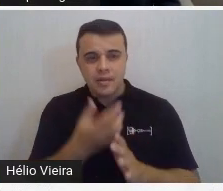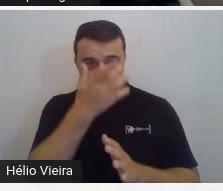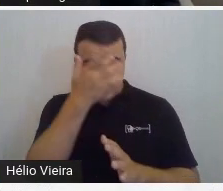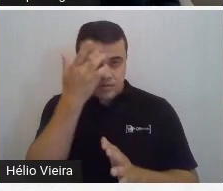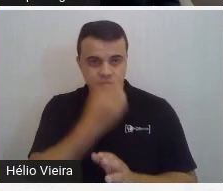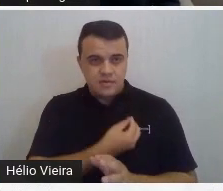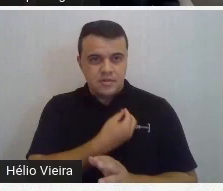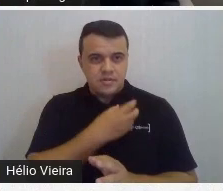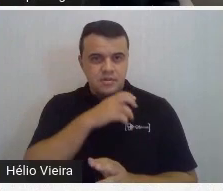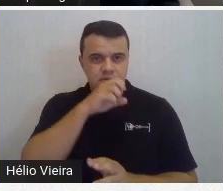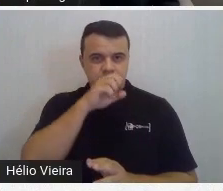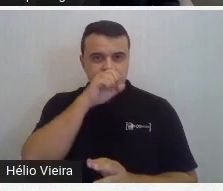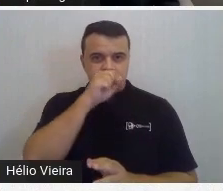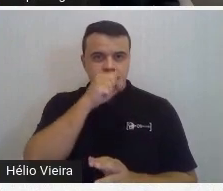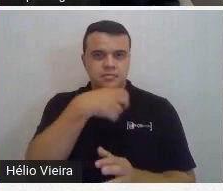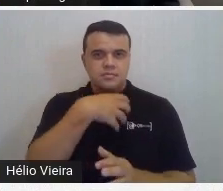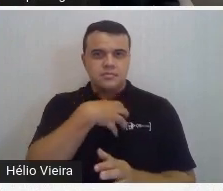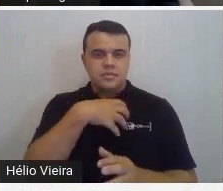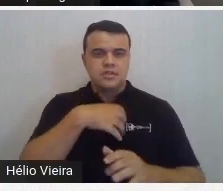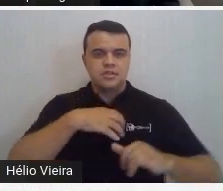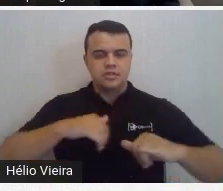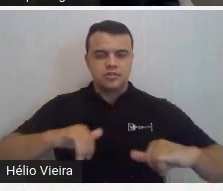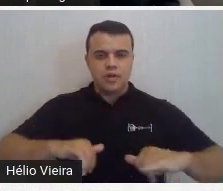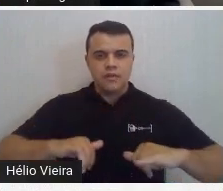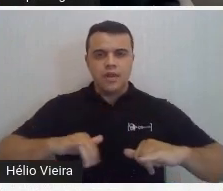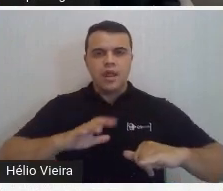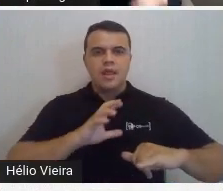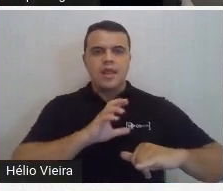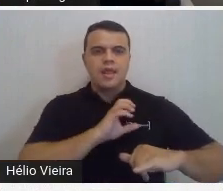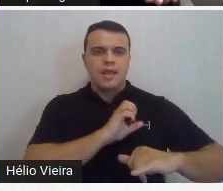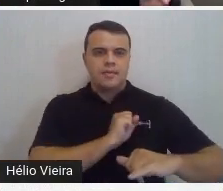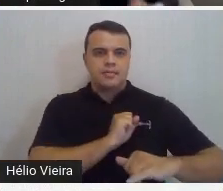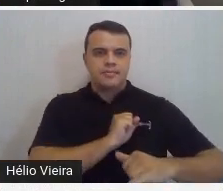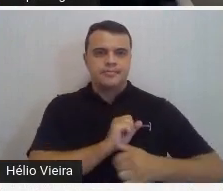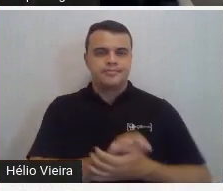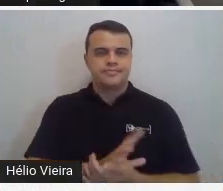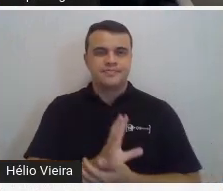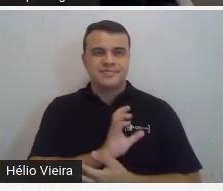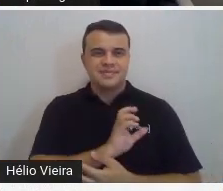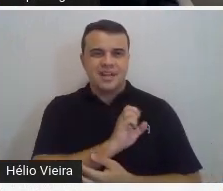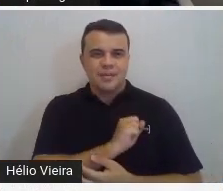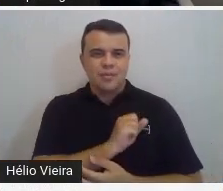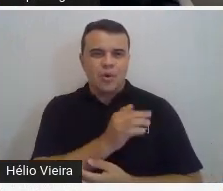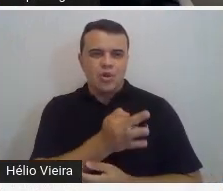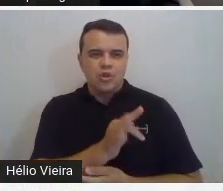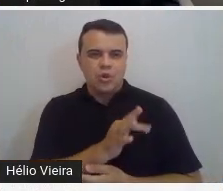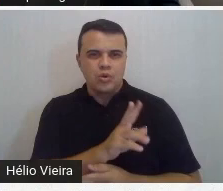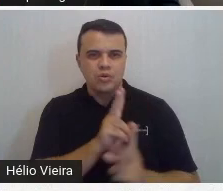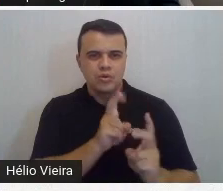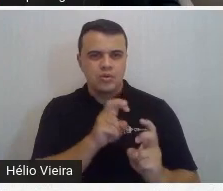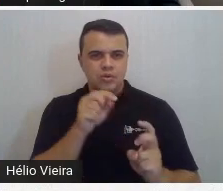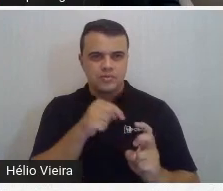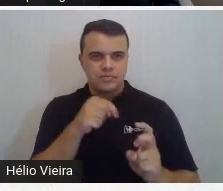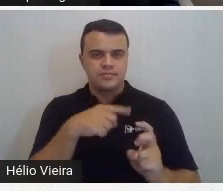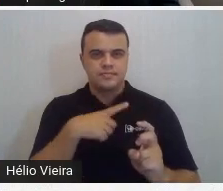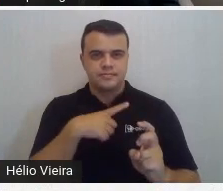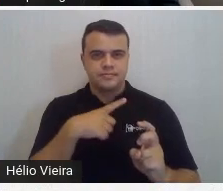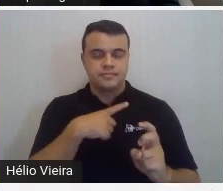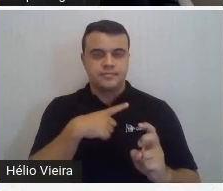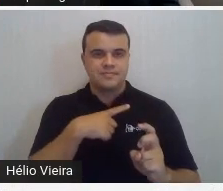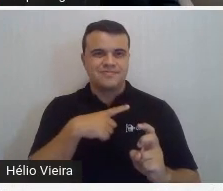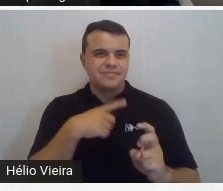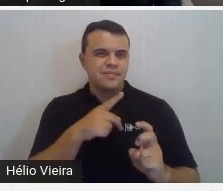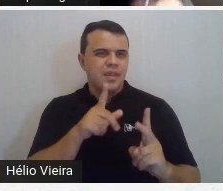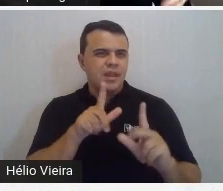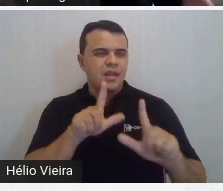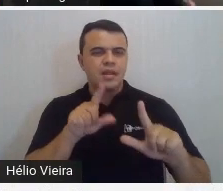e sentem, sofrem e amam. Amor e dor, que também é chamada de a vampira. Nessa